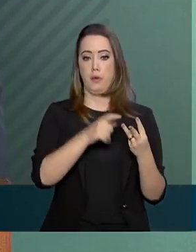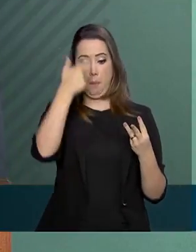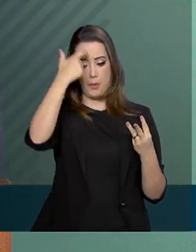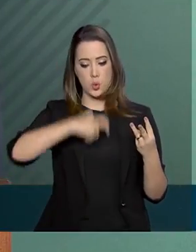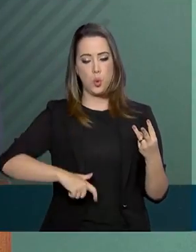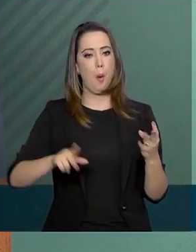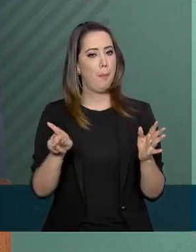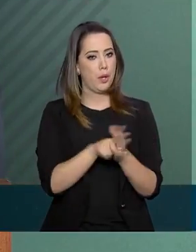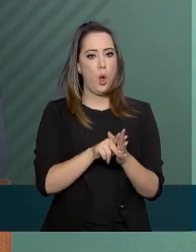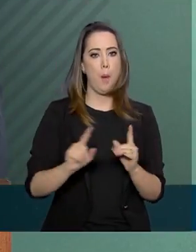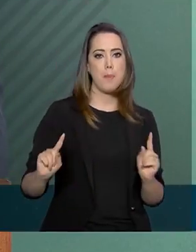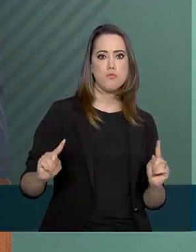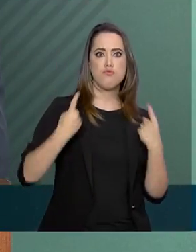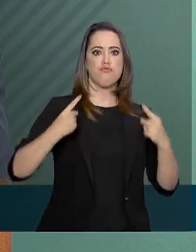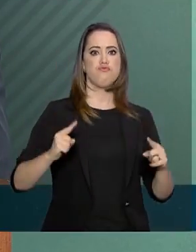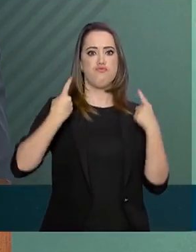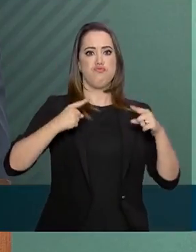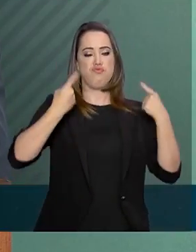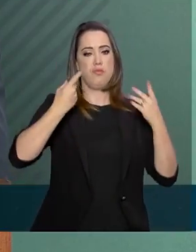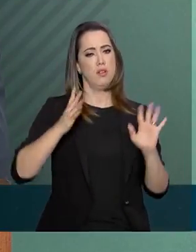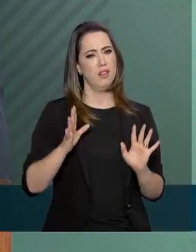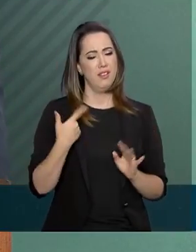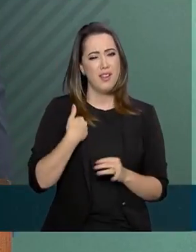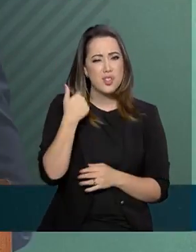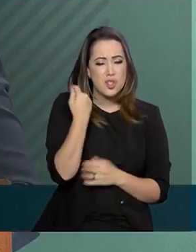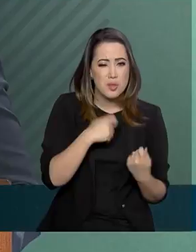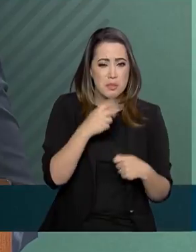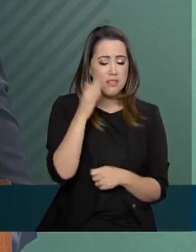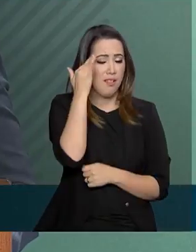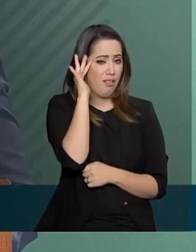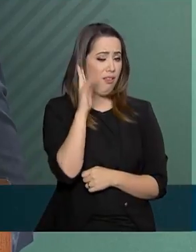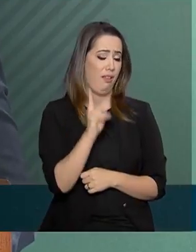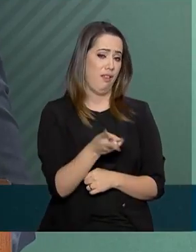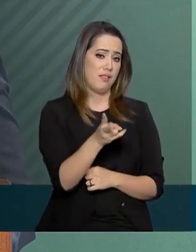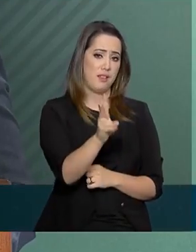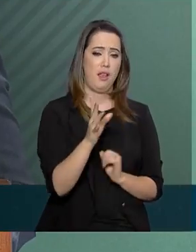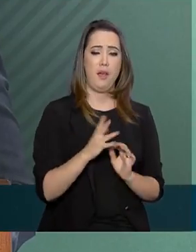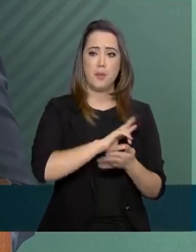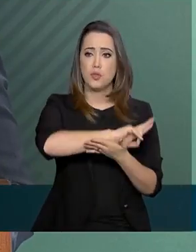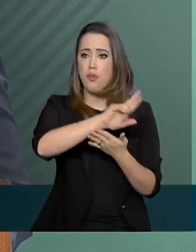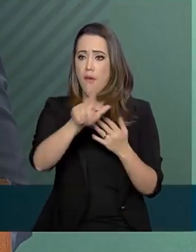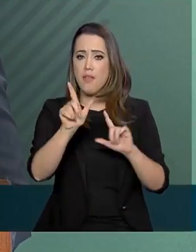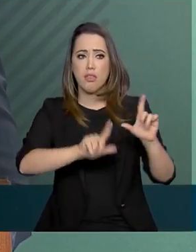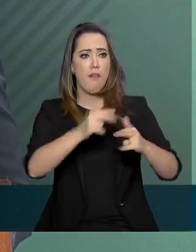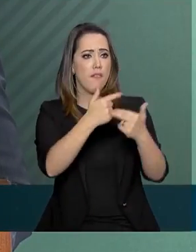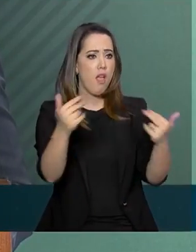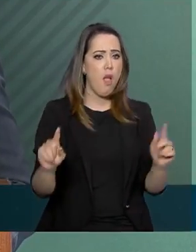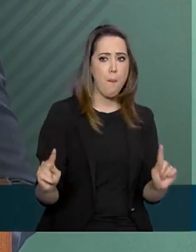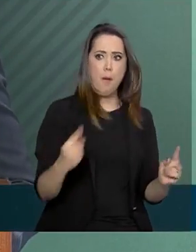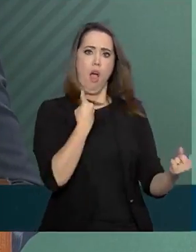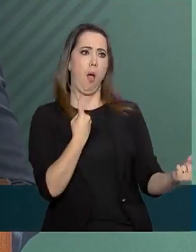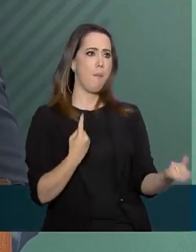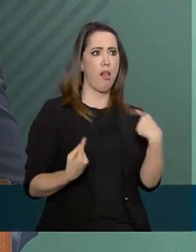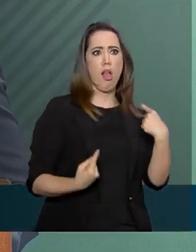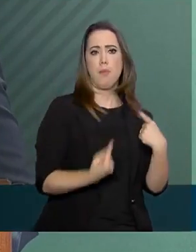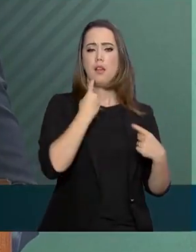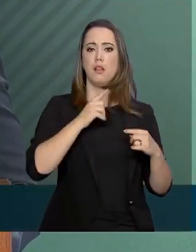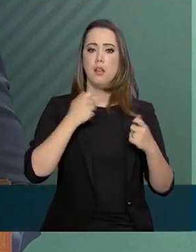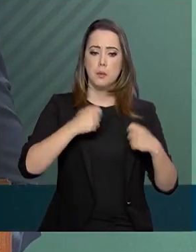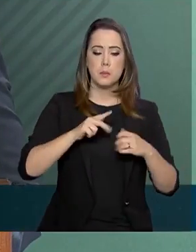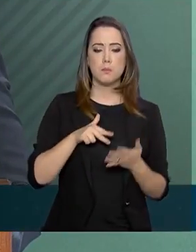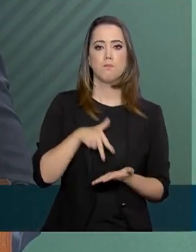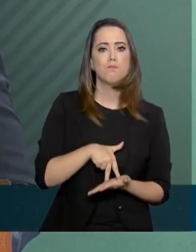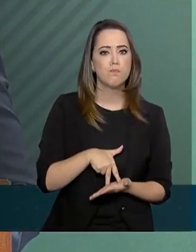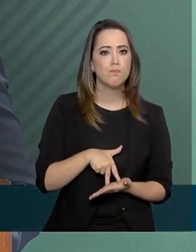sobre um ataque evidente e claro e intenso de tantas e tantas organizações é preciso posicionar